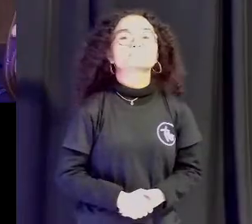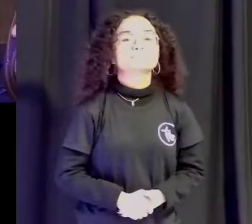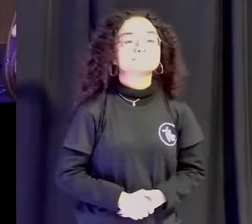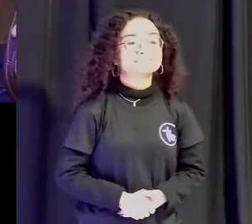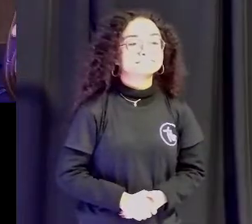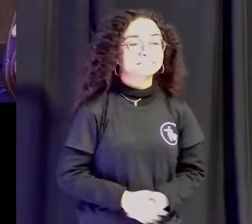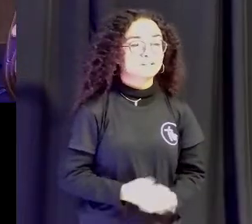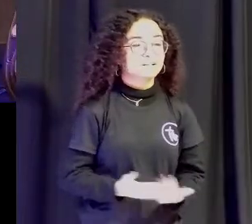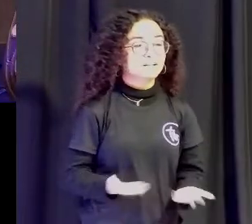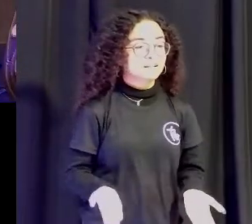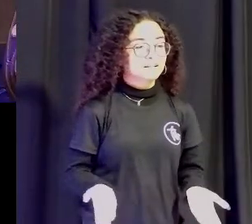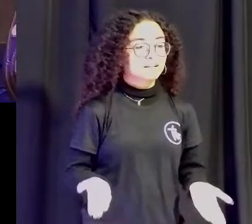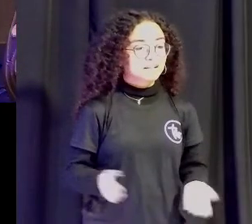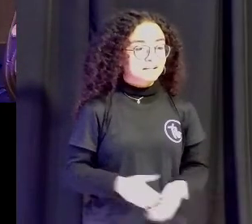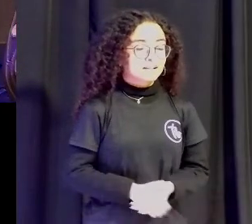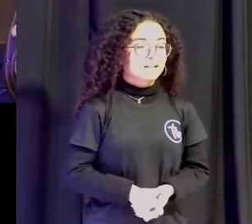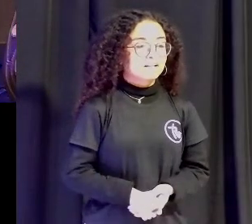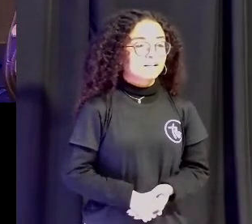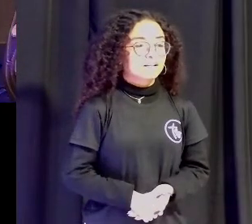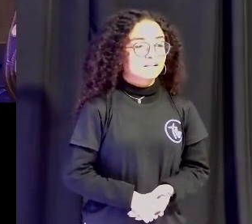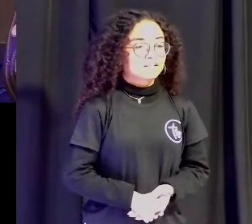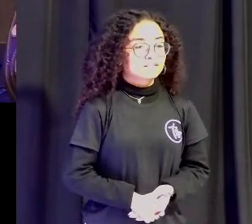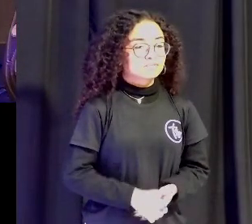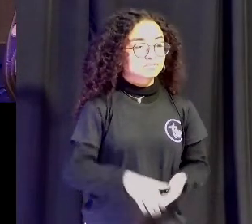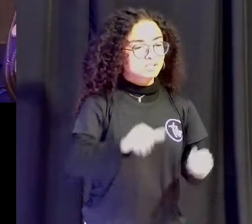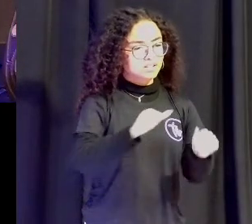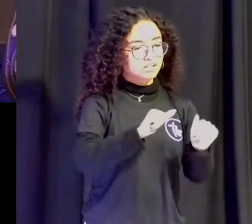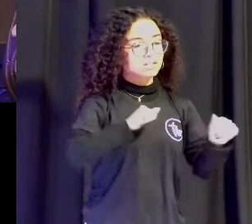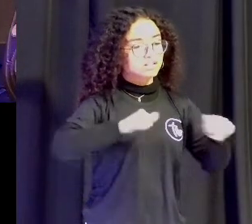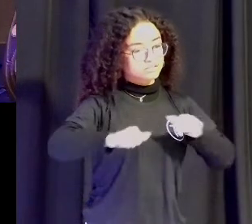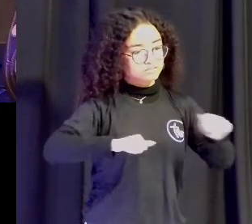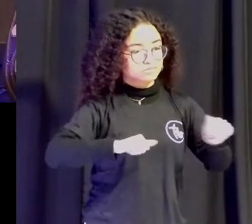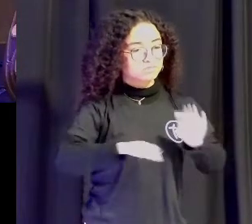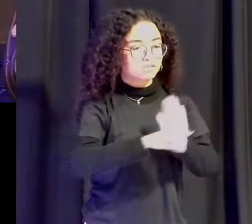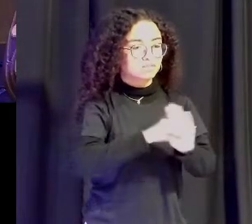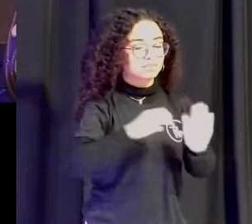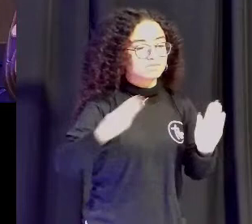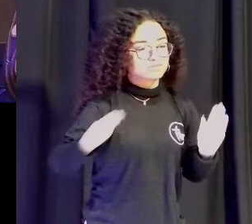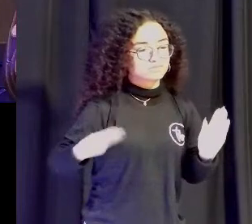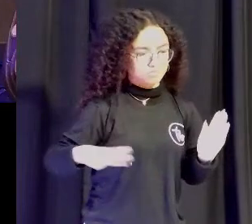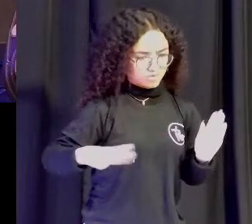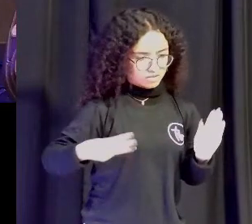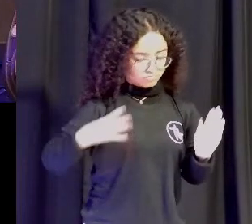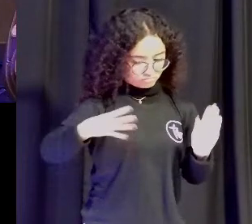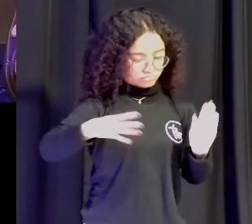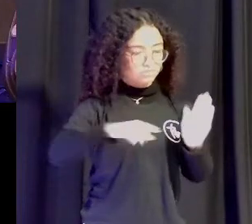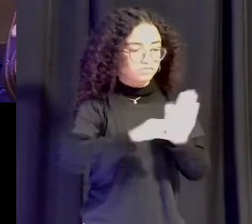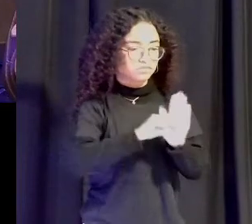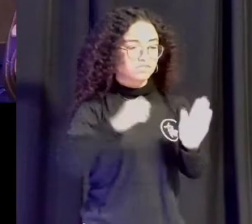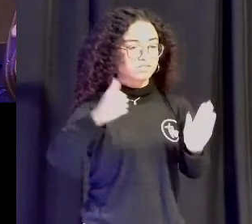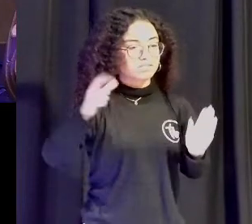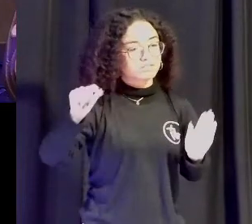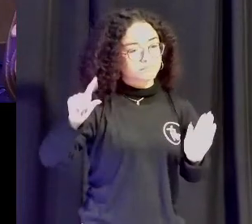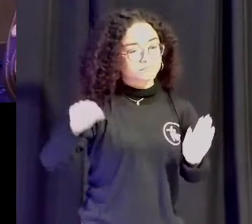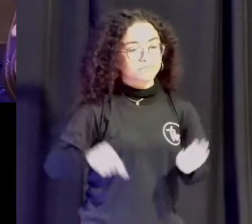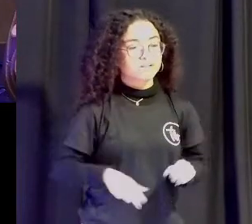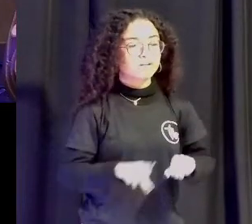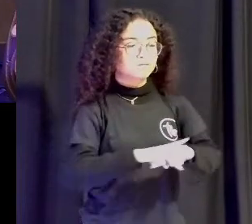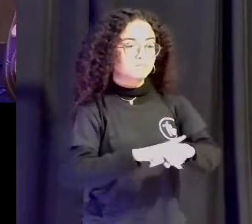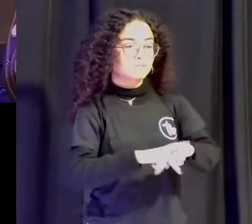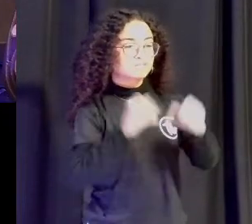Meus irmãos, lá aqui em Atos, no capítulo 4, verso 10, Pedro vai dizer: